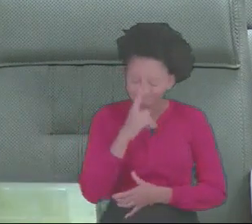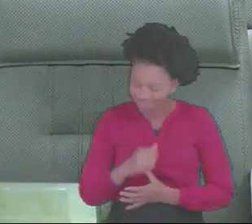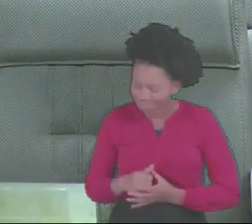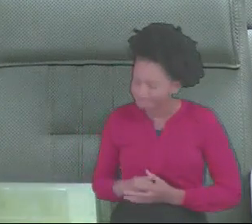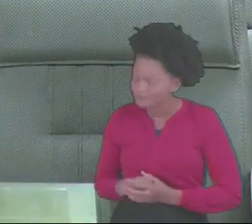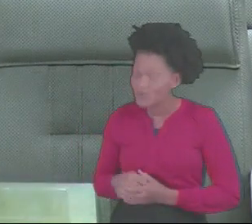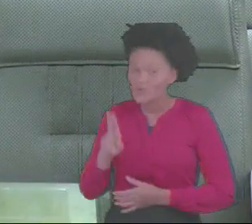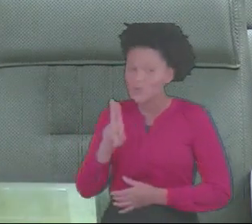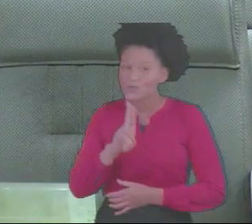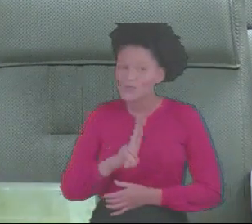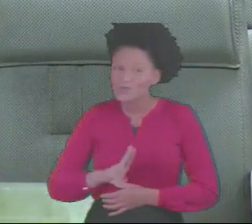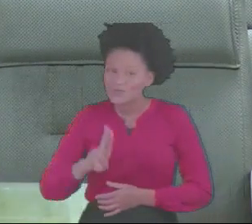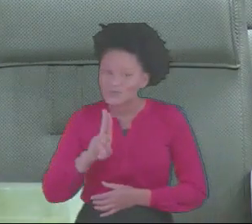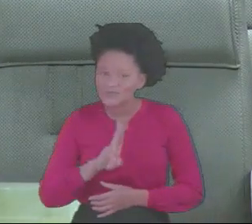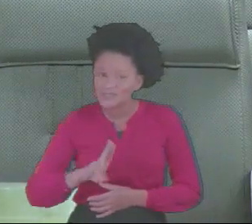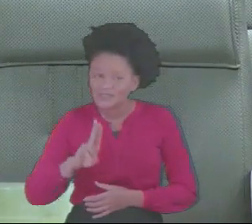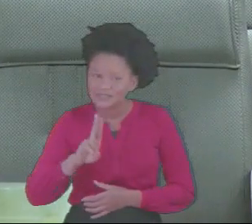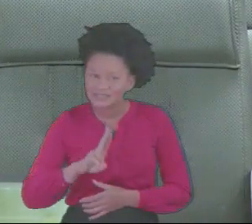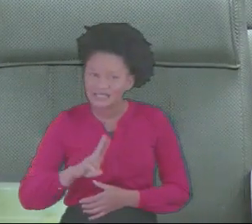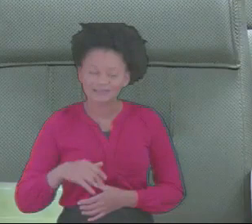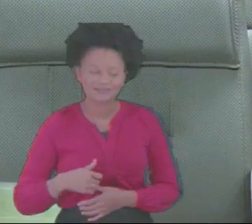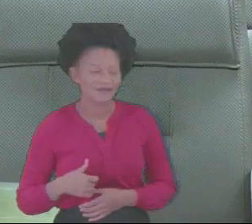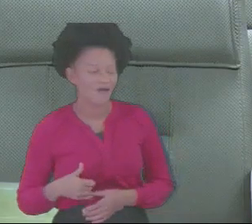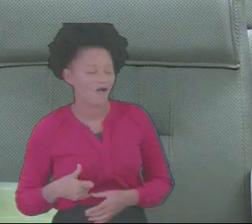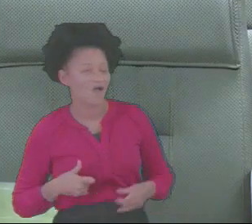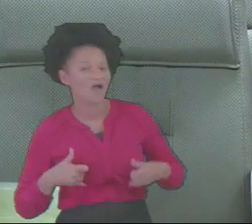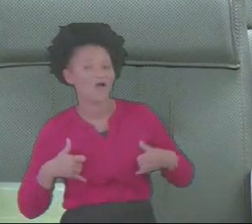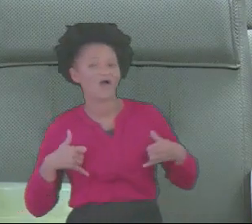começa usar se utilizar de alguém